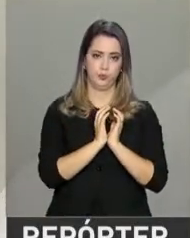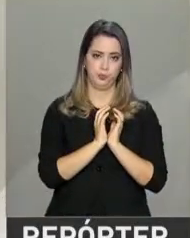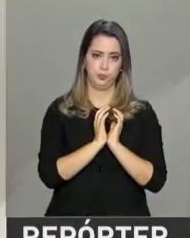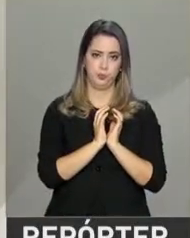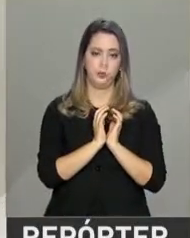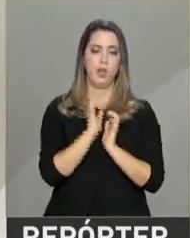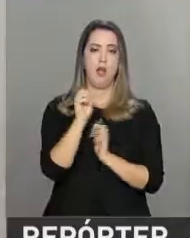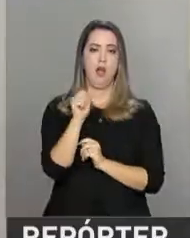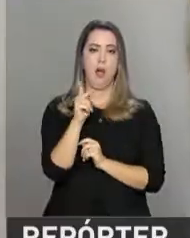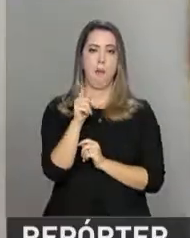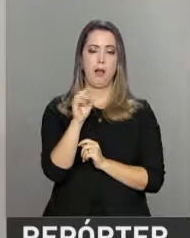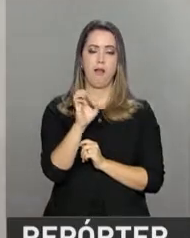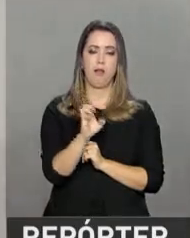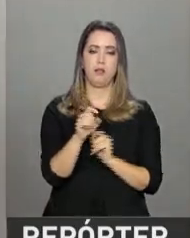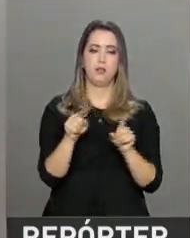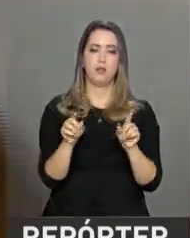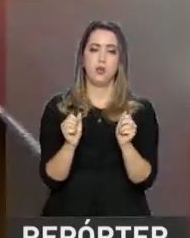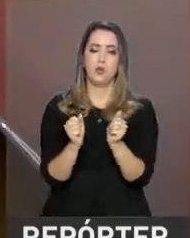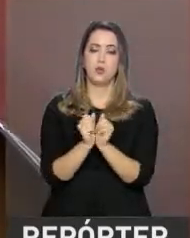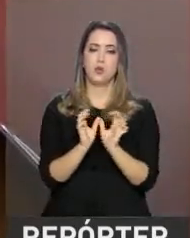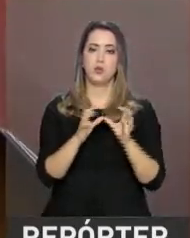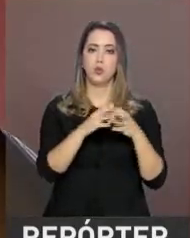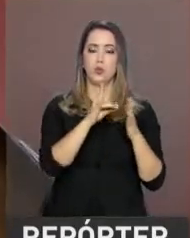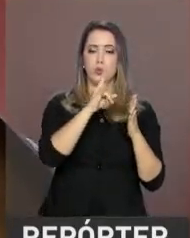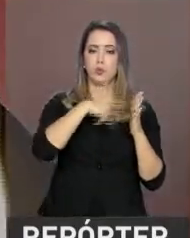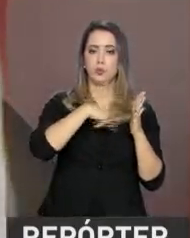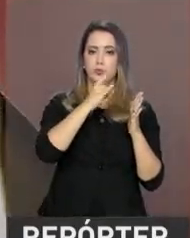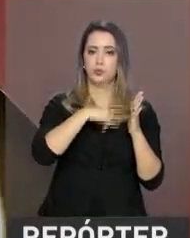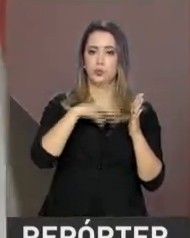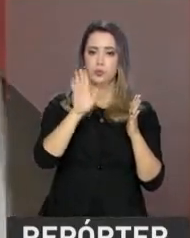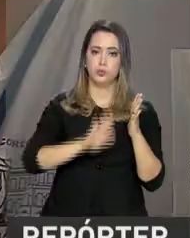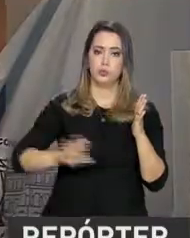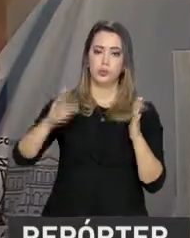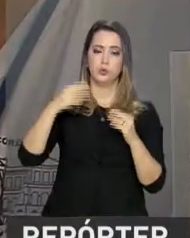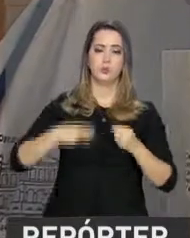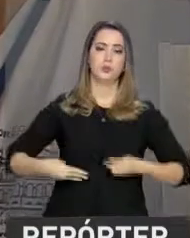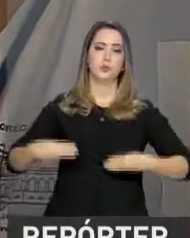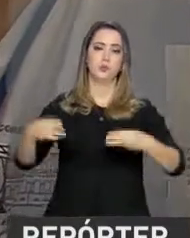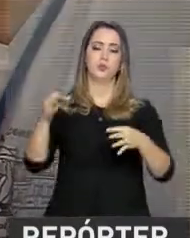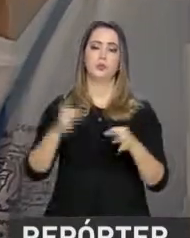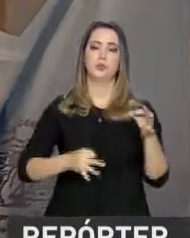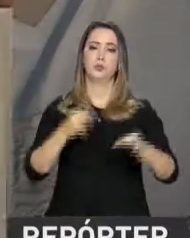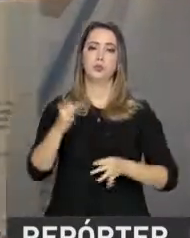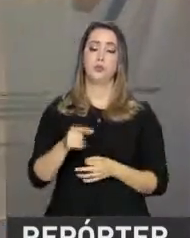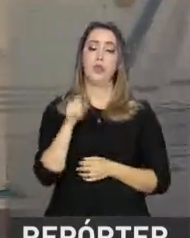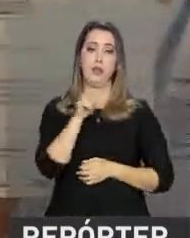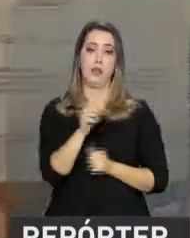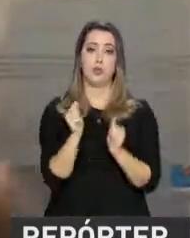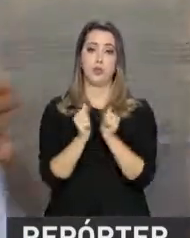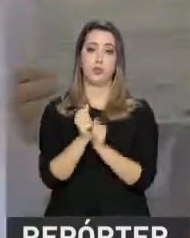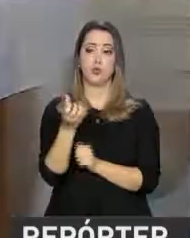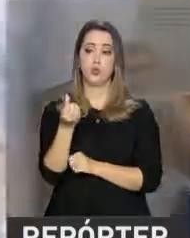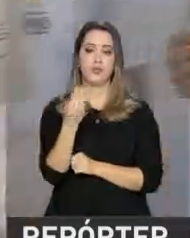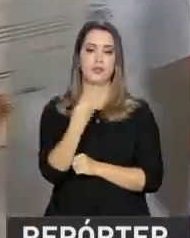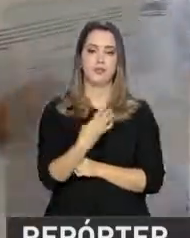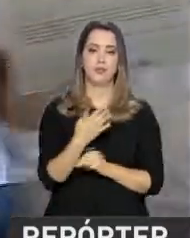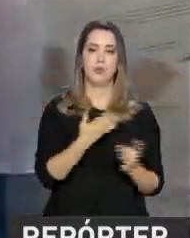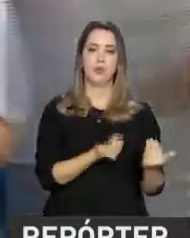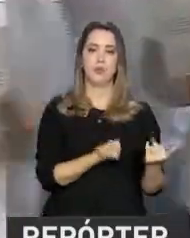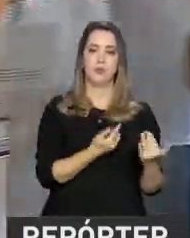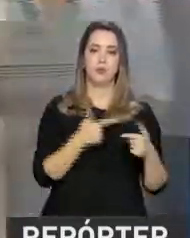apae com o arquivo nacional do ministério da justiça ele outros 64 jovens